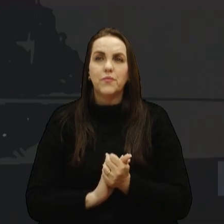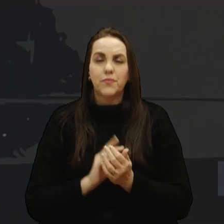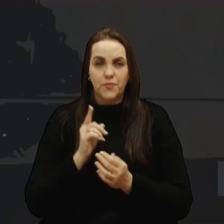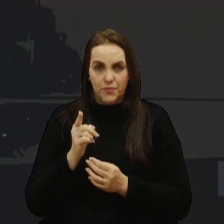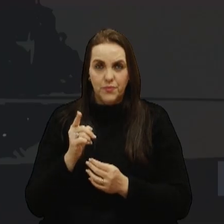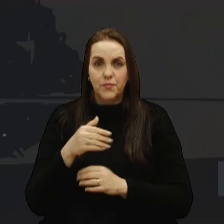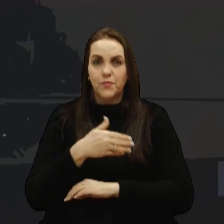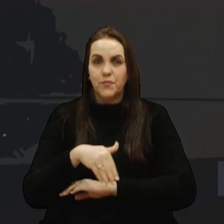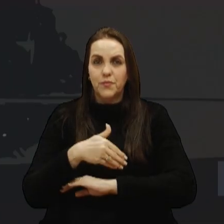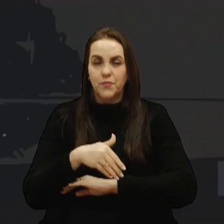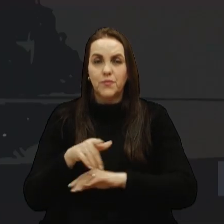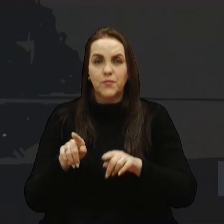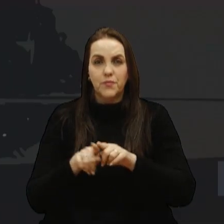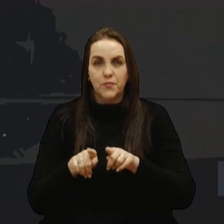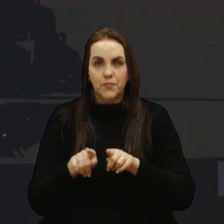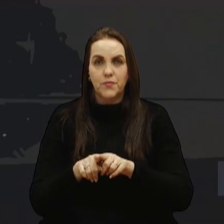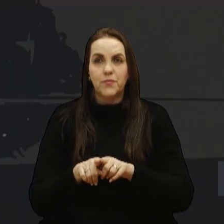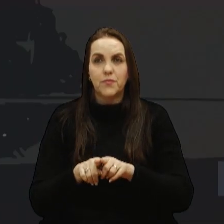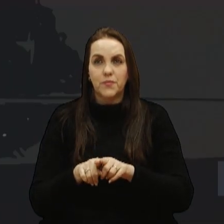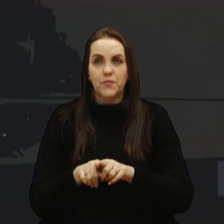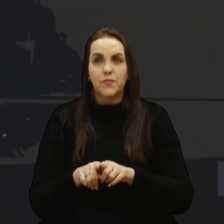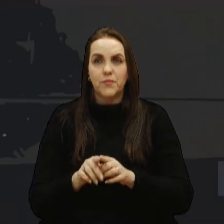Quinto Slomp.